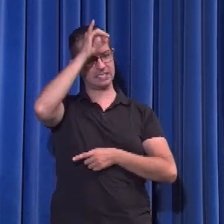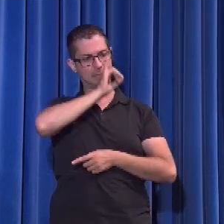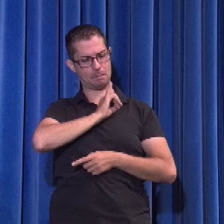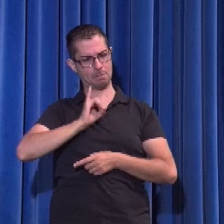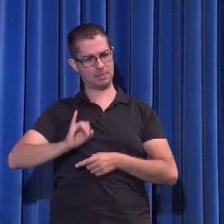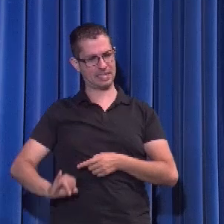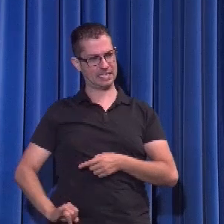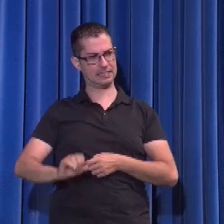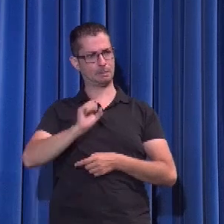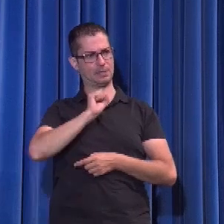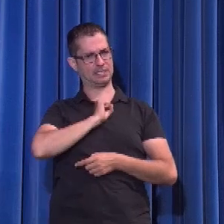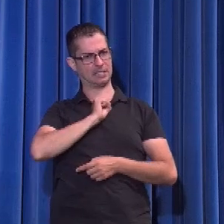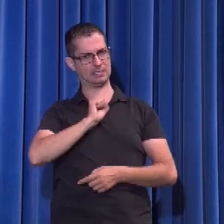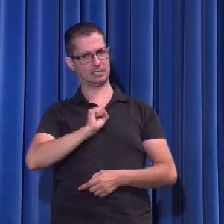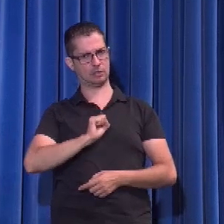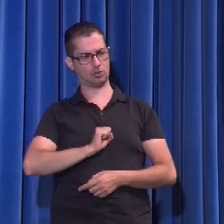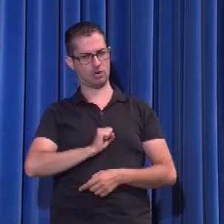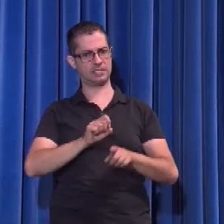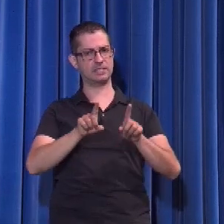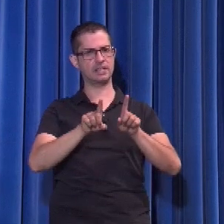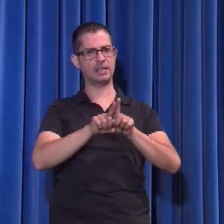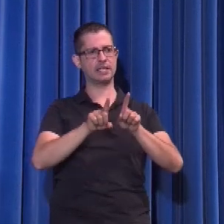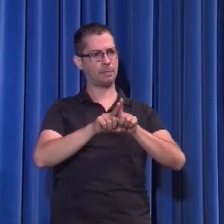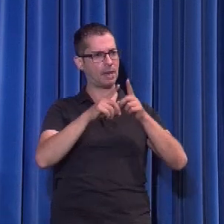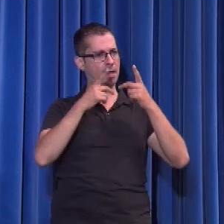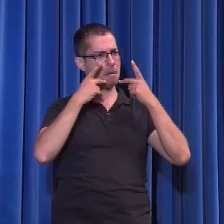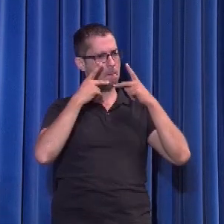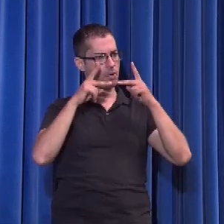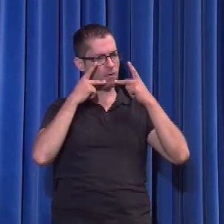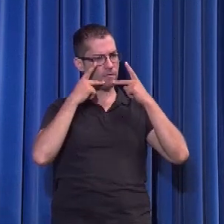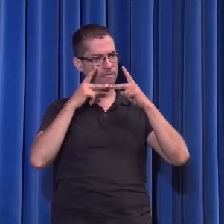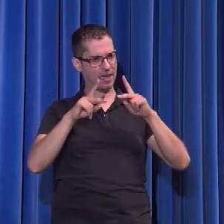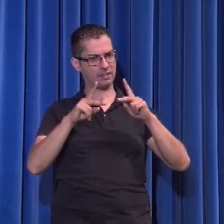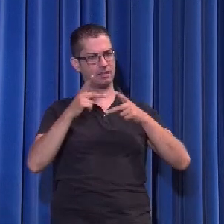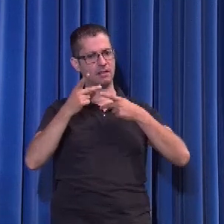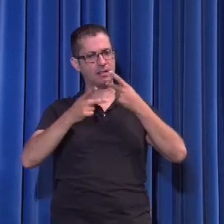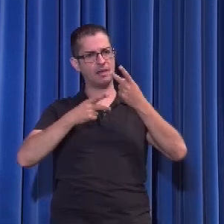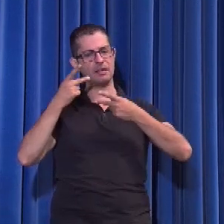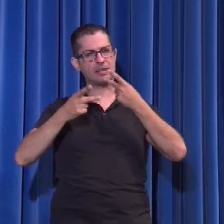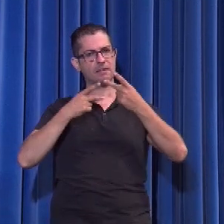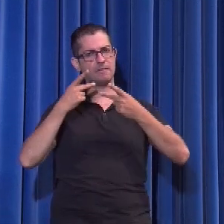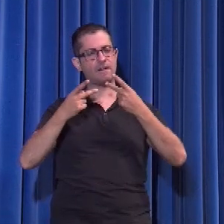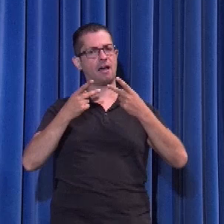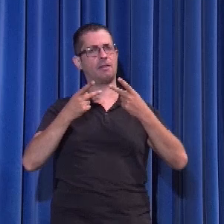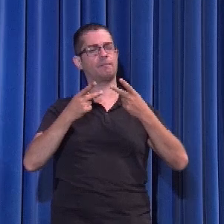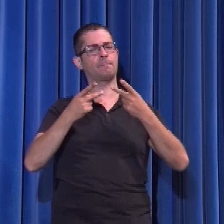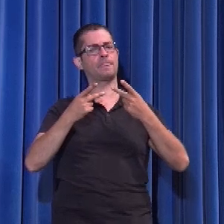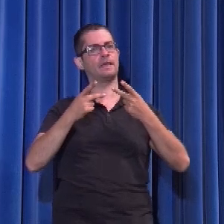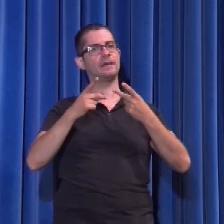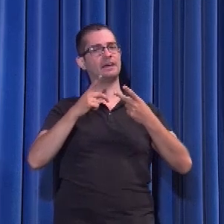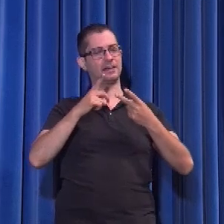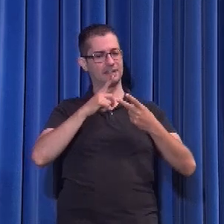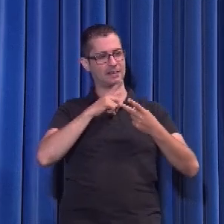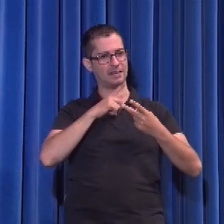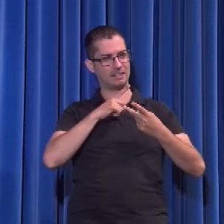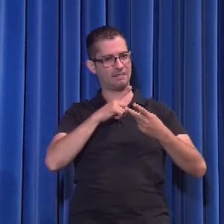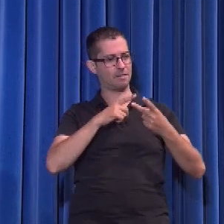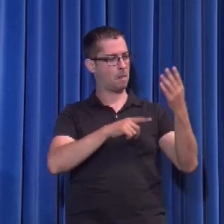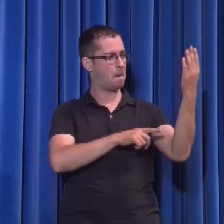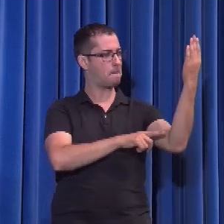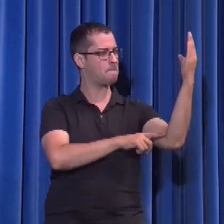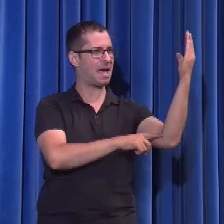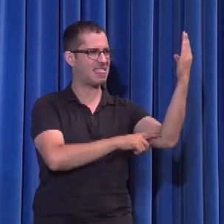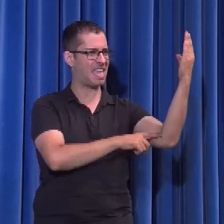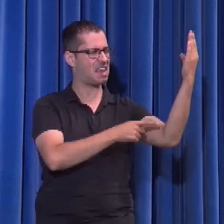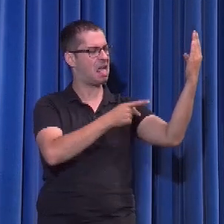seus sacerdotes e os seus profetas, que dizem a um pedaço de madeira: tu és meu pai,